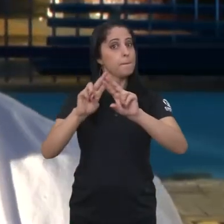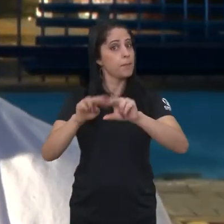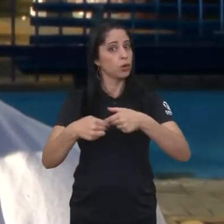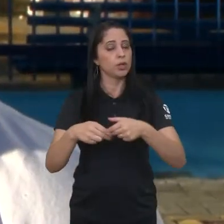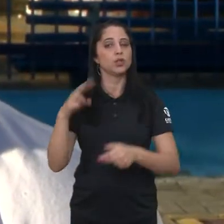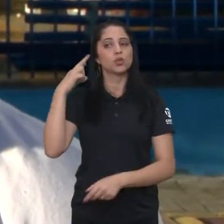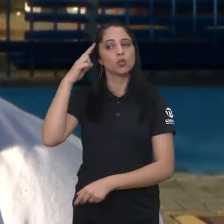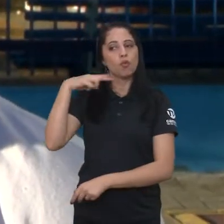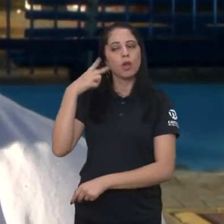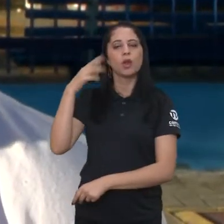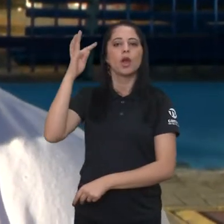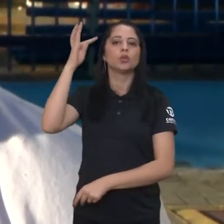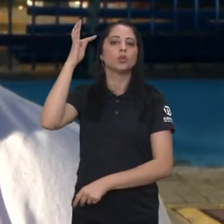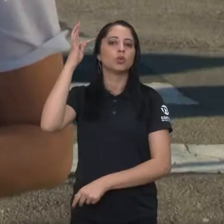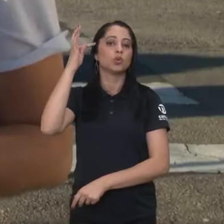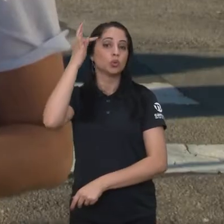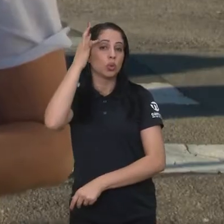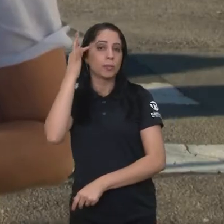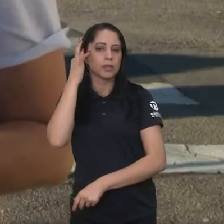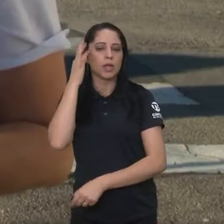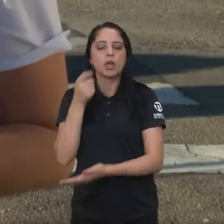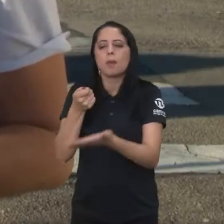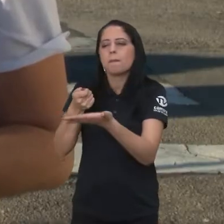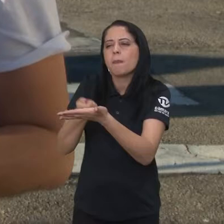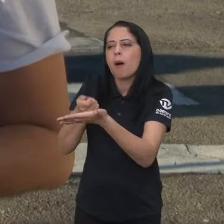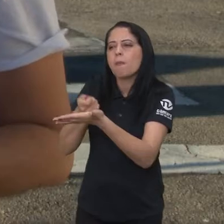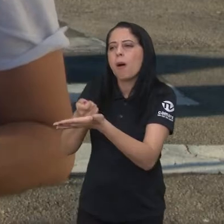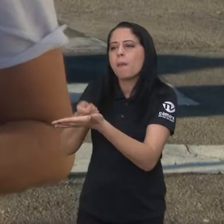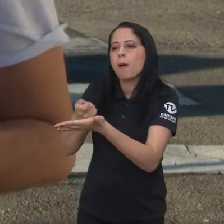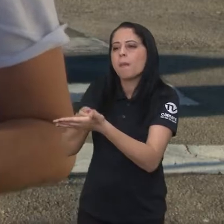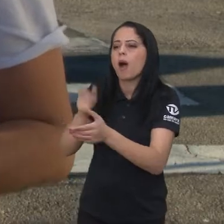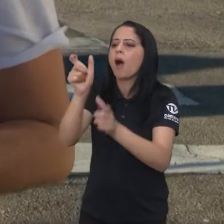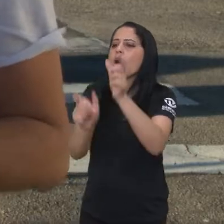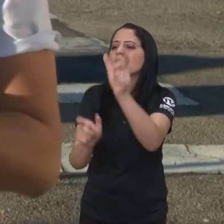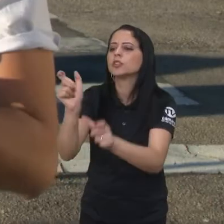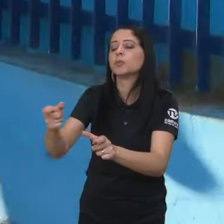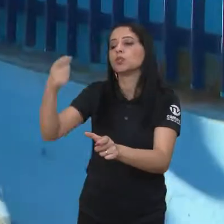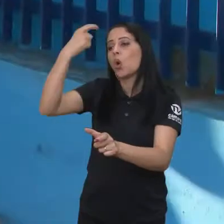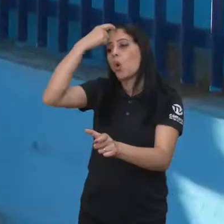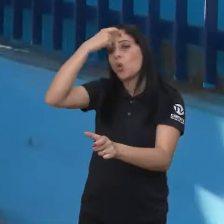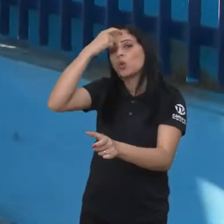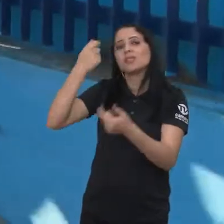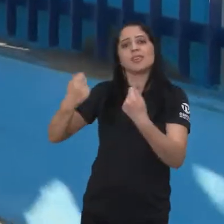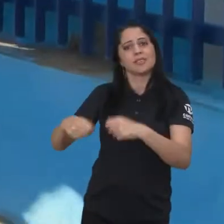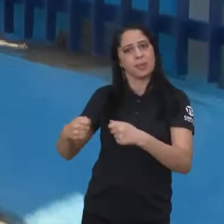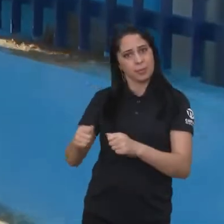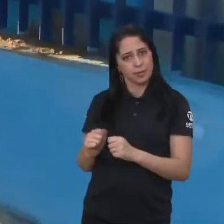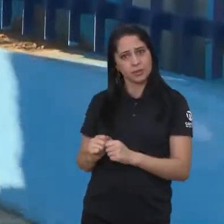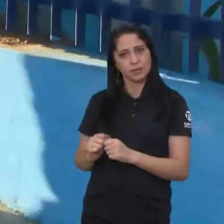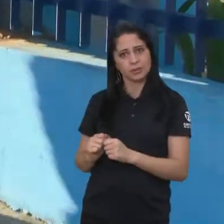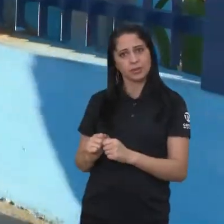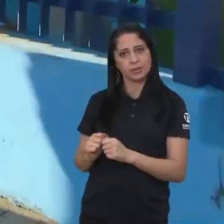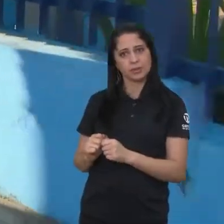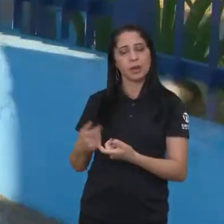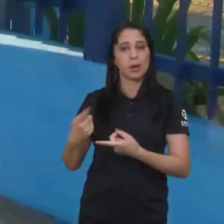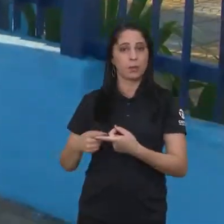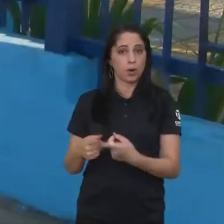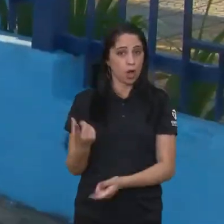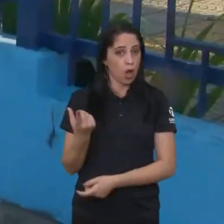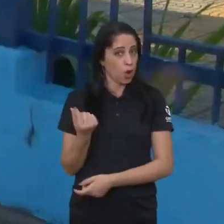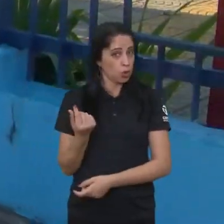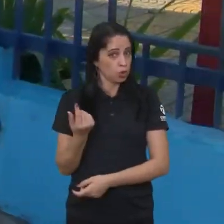perspectiva, o vereador Tomás Henrique tem cobrado mais consciência da população no cuidado com os recursos públicos, que